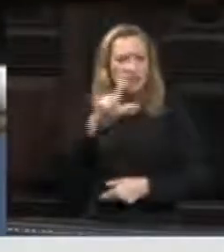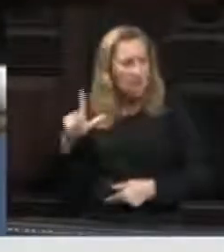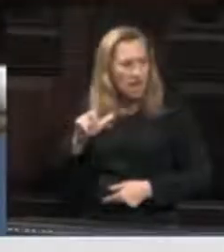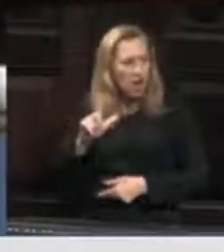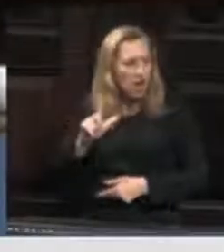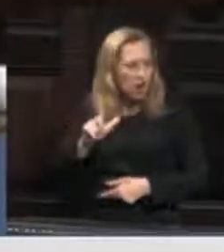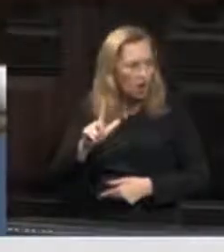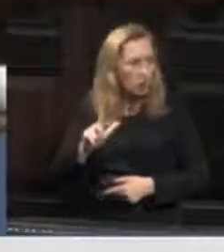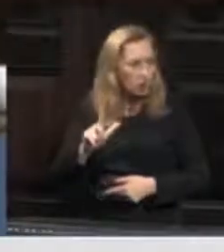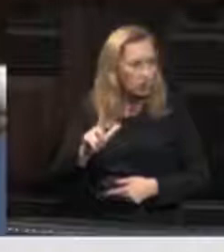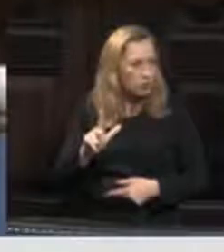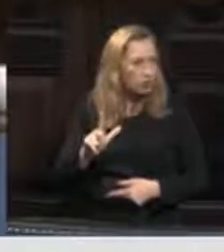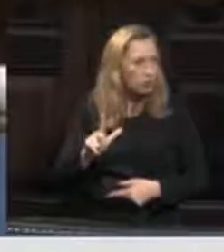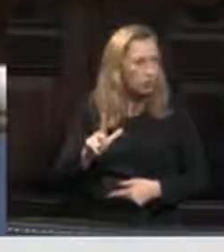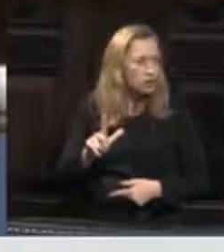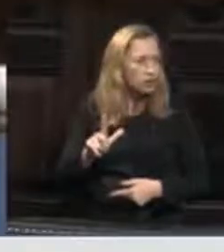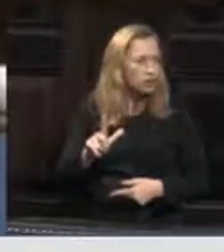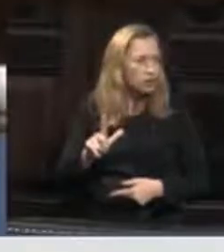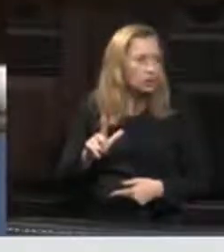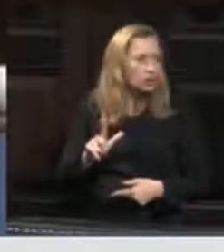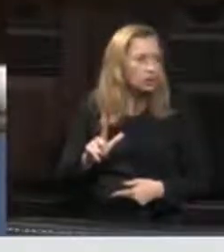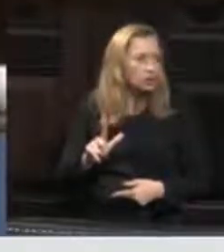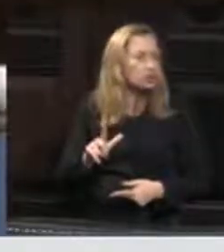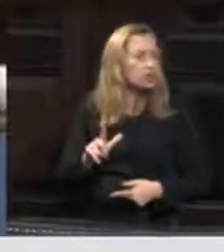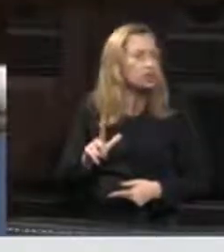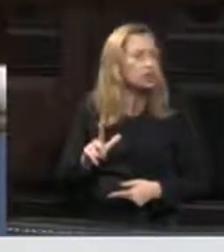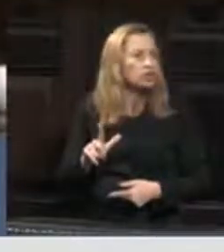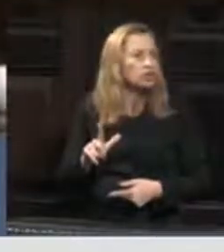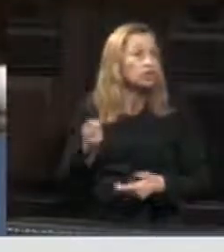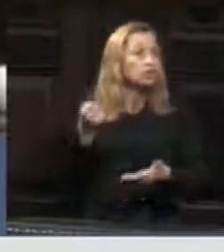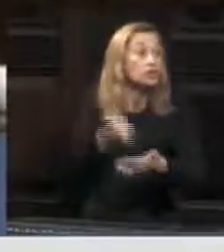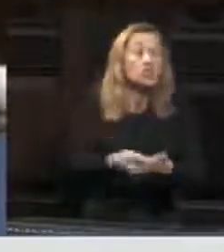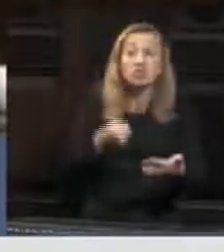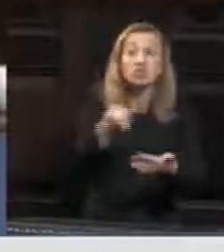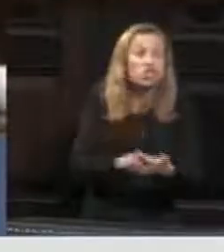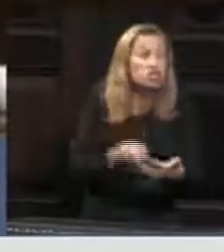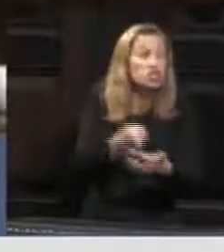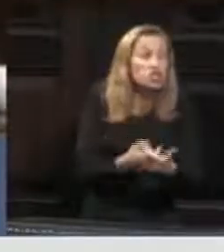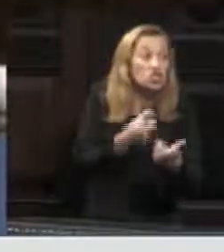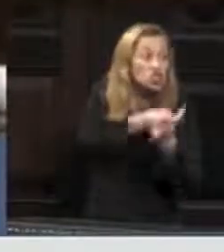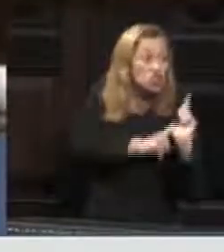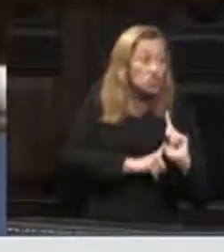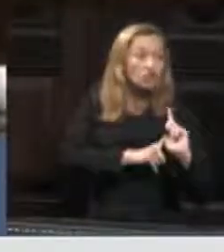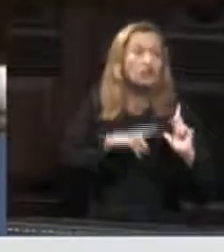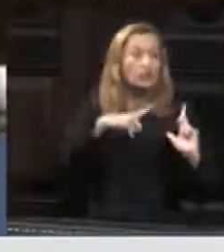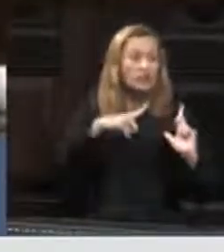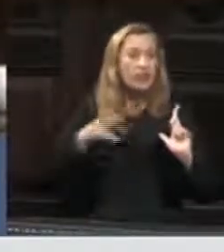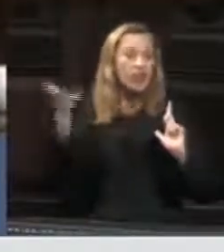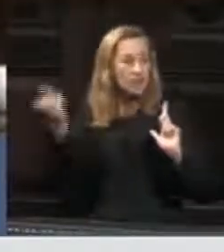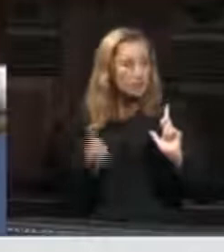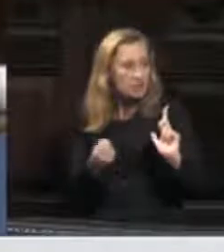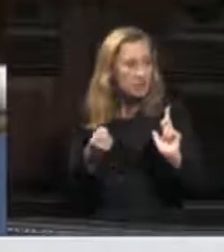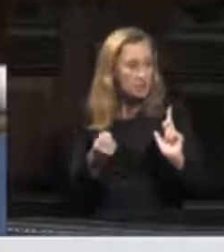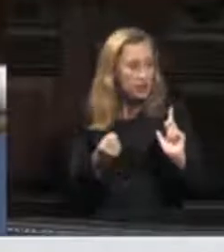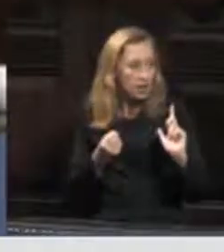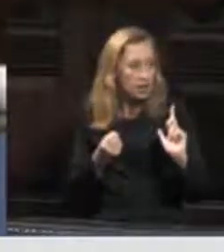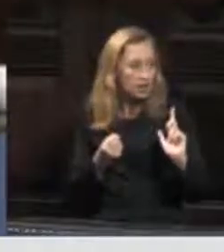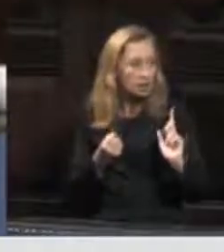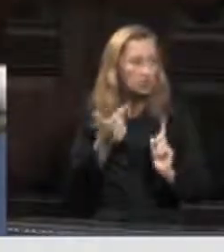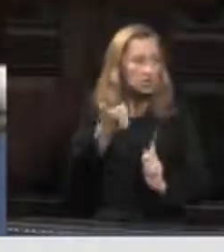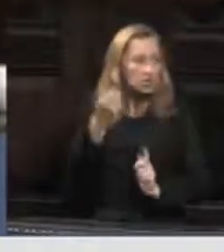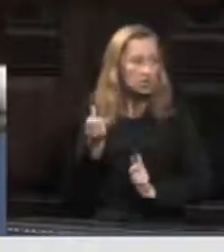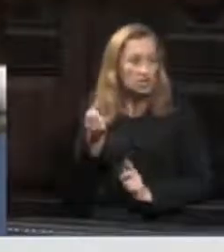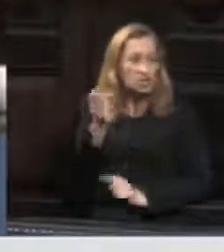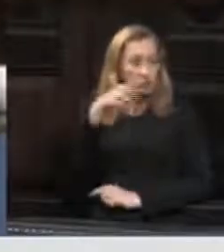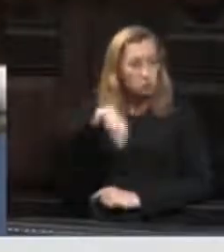vários deles duvidosos enunciando capaz de cobrar dívidas que têm a receber num valor superior a 16 mil